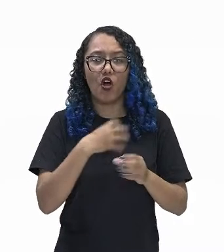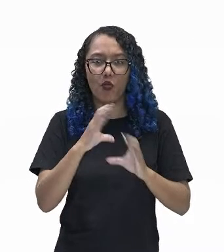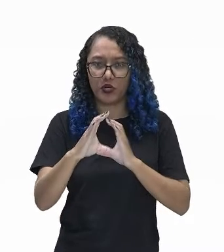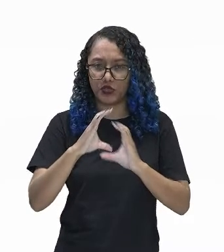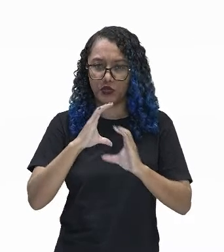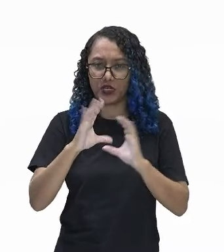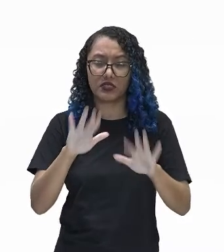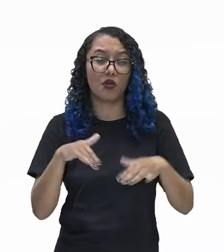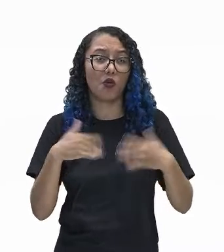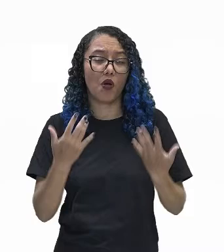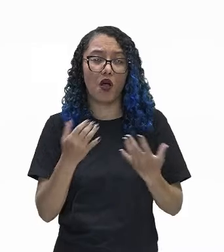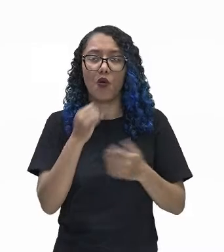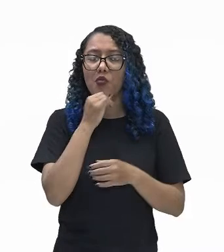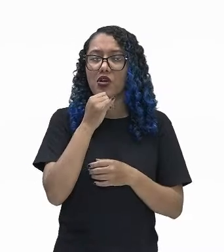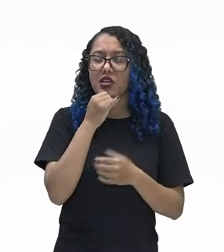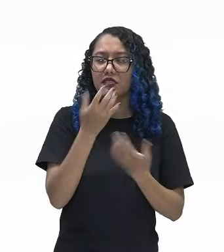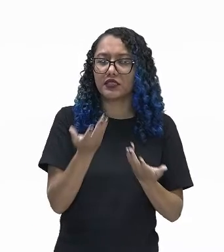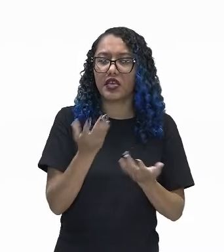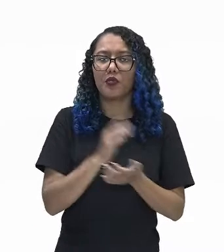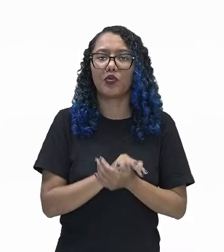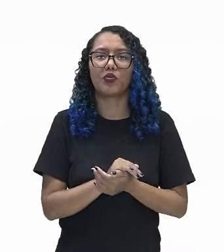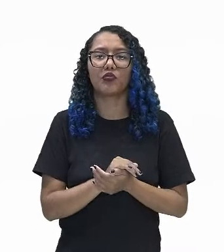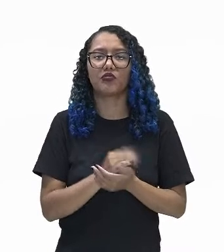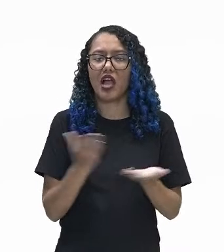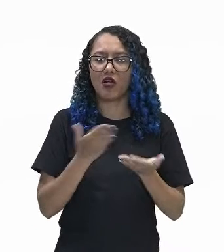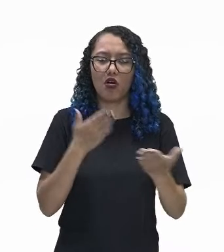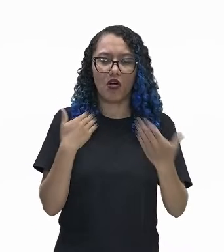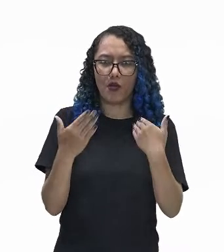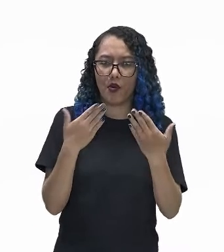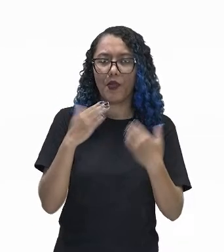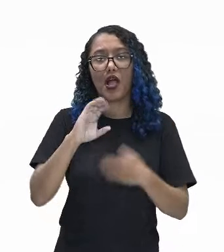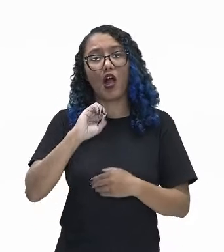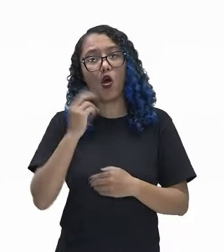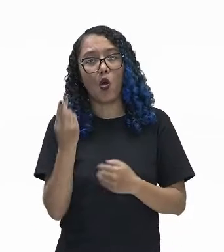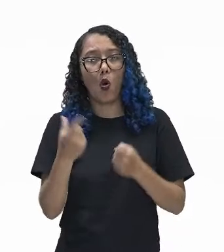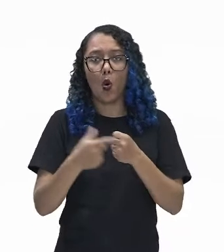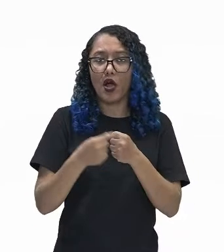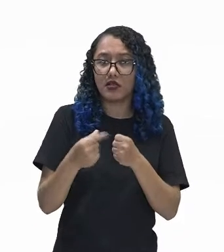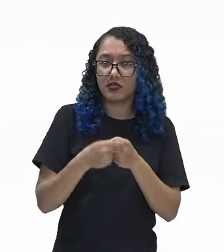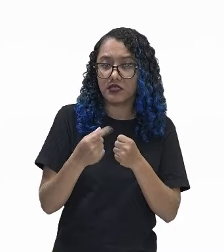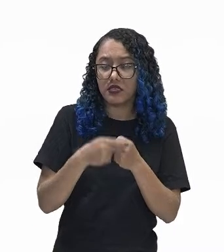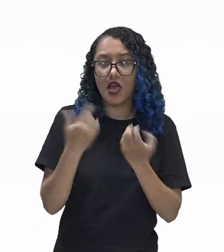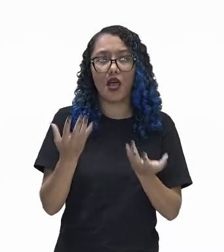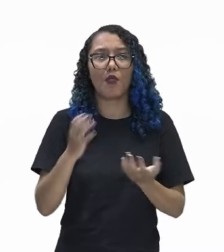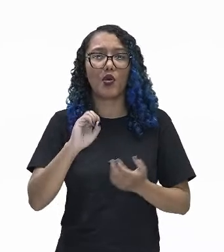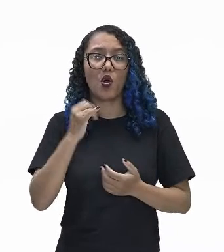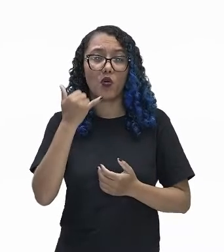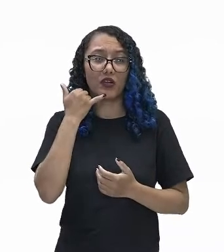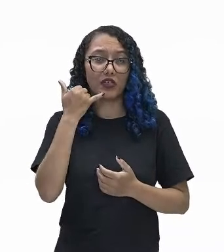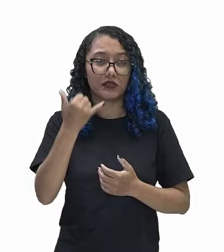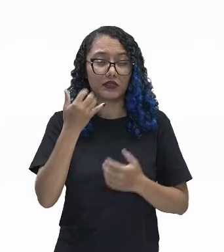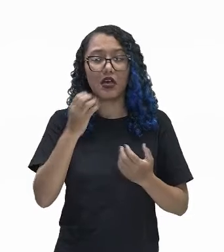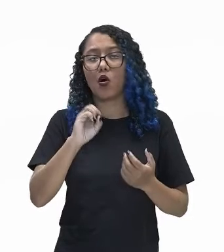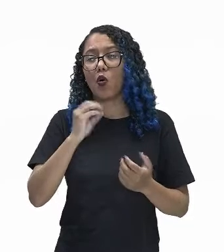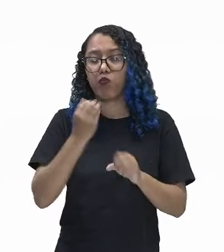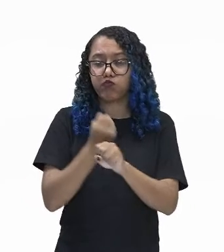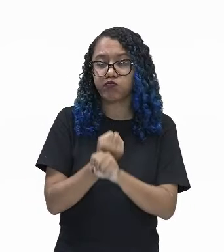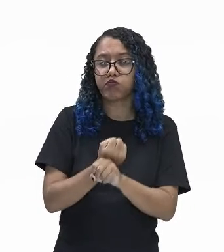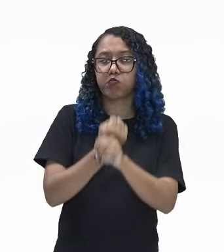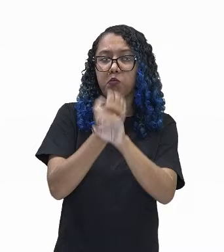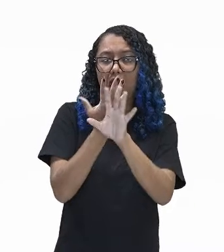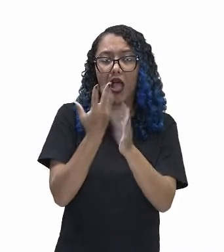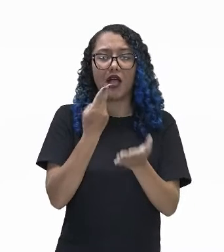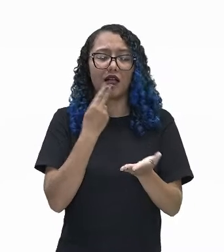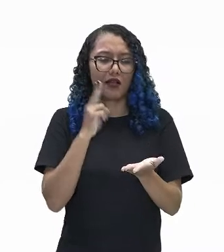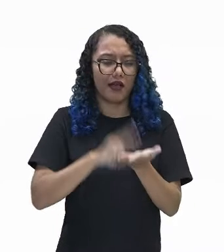mensagem. Pode ser assim, ó, como eu estou falando com vocês, pode ser pelo WhatsApp, né? Uma ligação, um vídeo, uma carta,